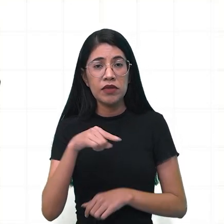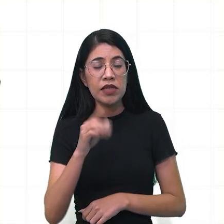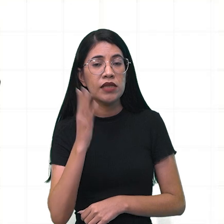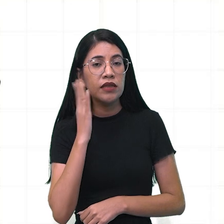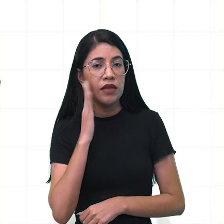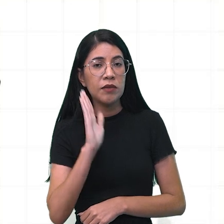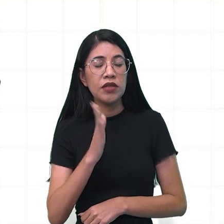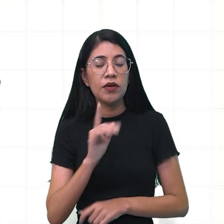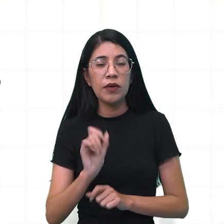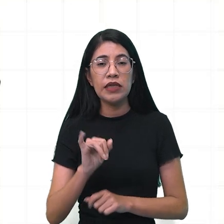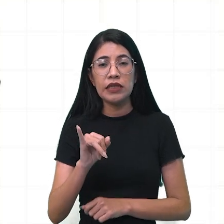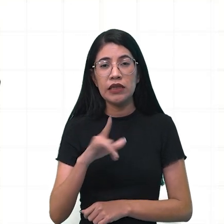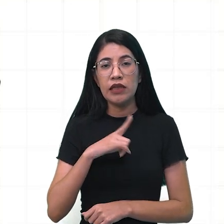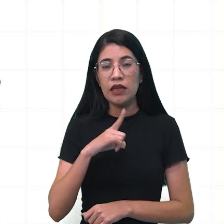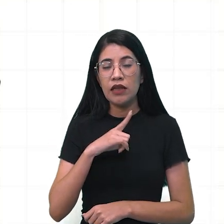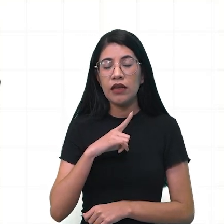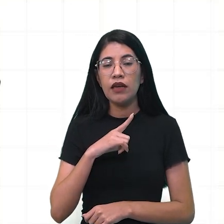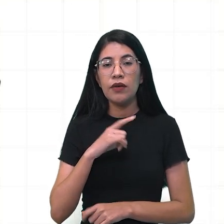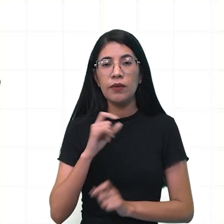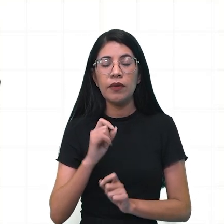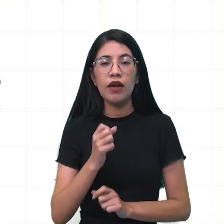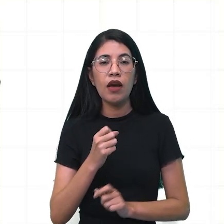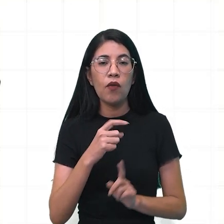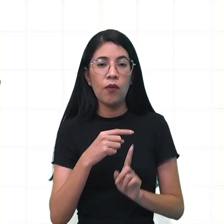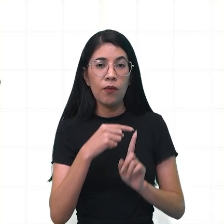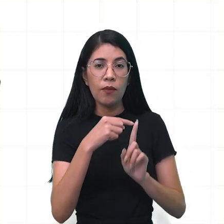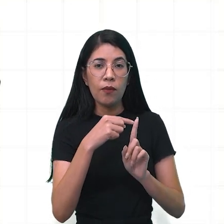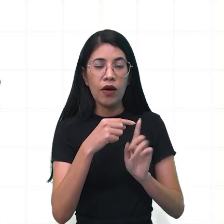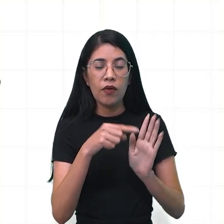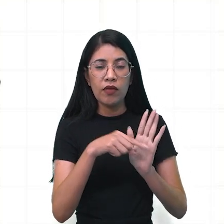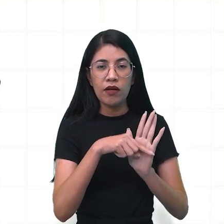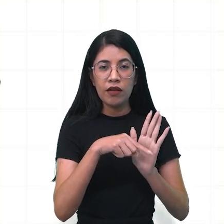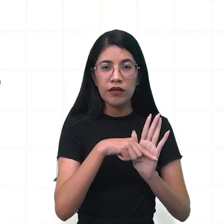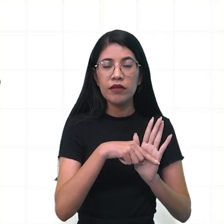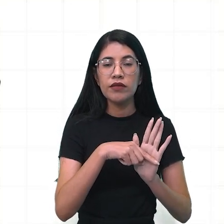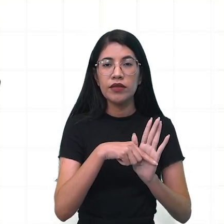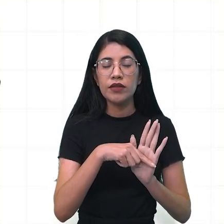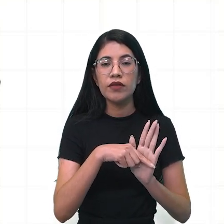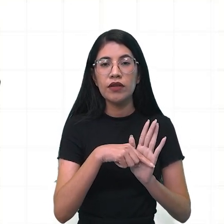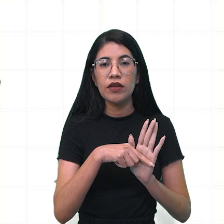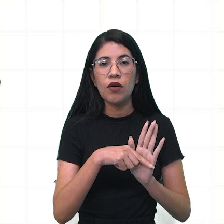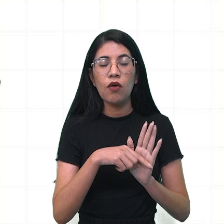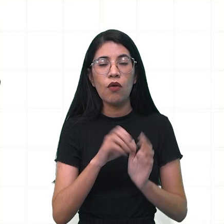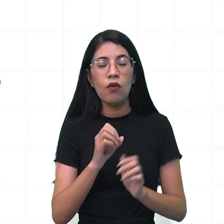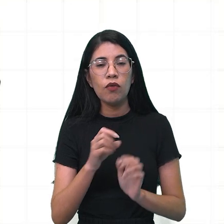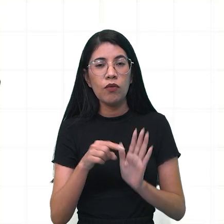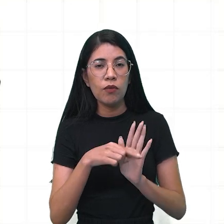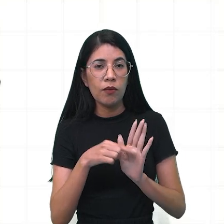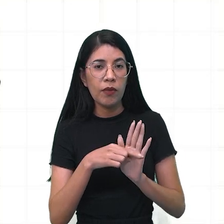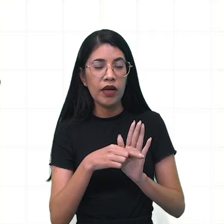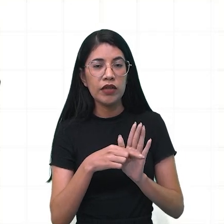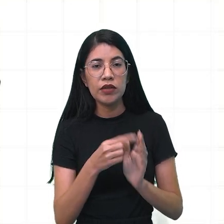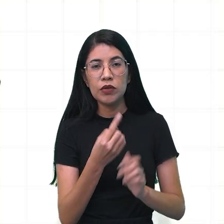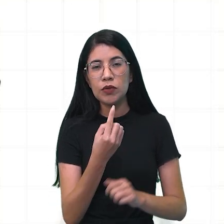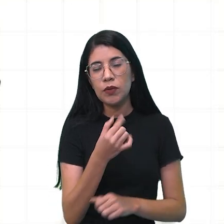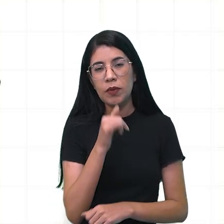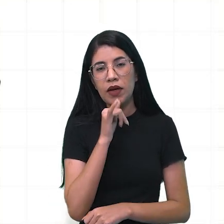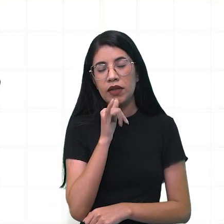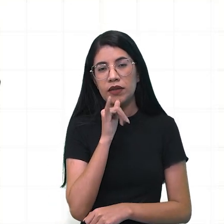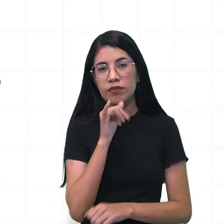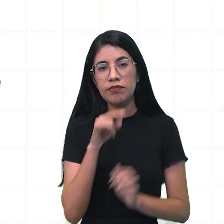sabe Toda vez que você tiver um sinalzinho negativo um sinal de menos na frente de um